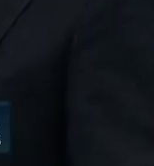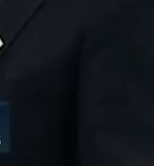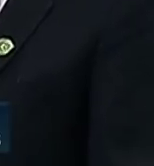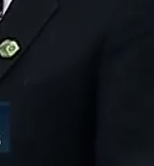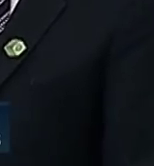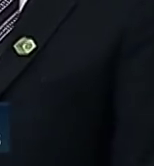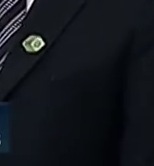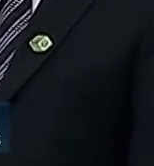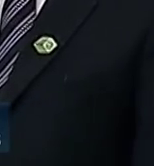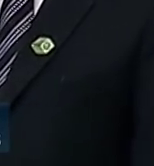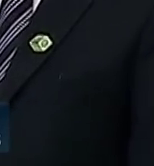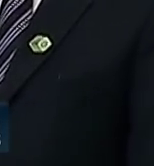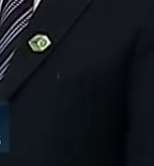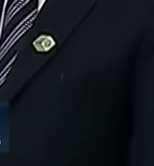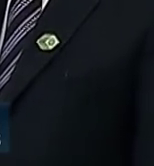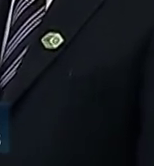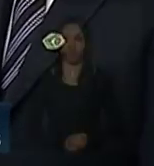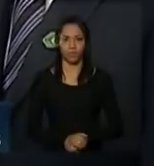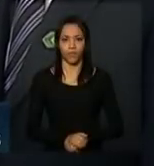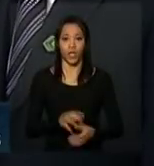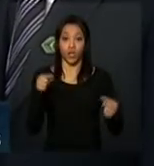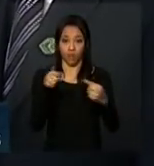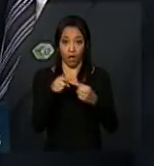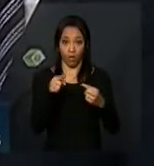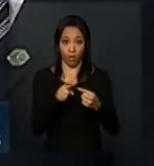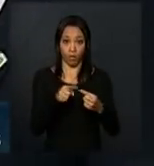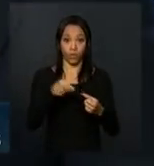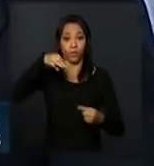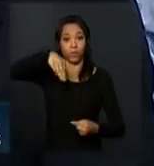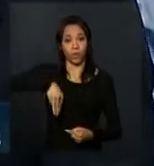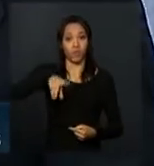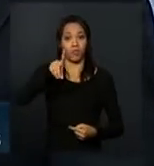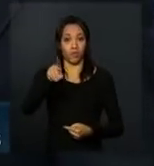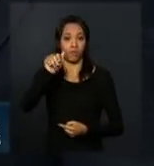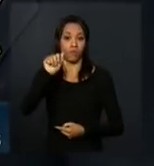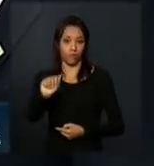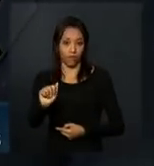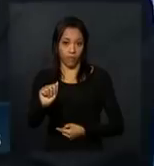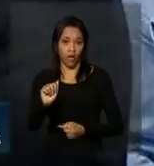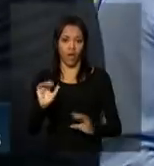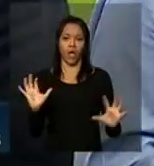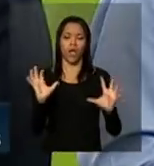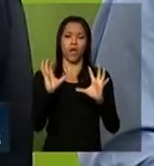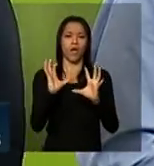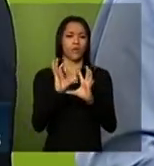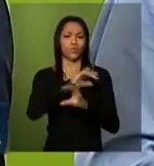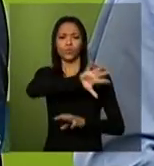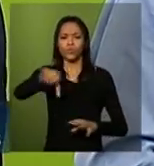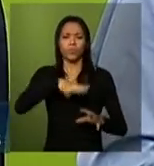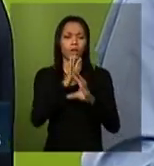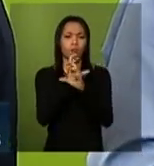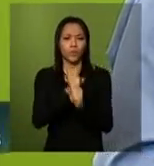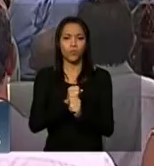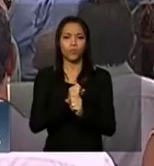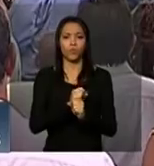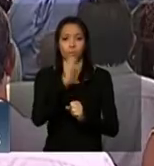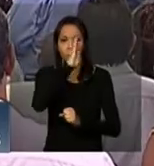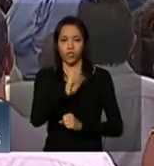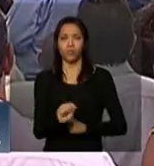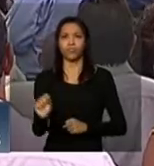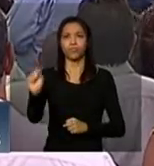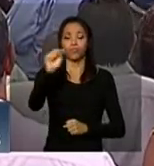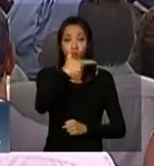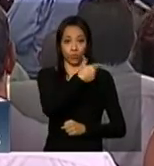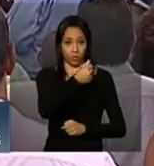Silva de acordo com o Ministério do Desenvolvimento Agrário ao todo no brasilo de 2014